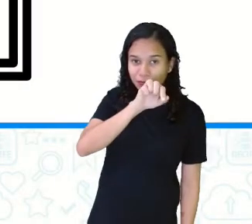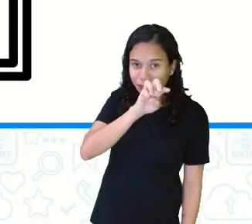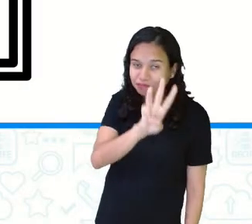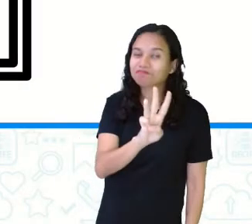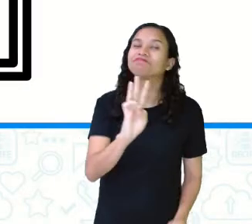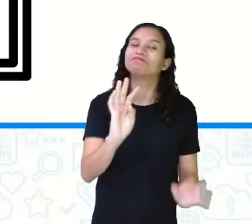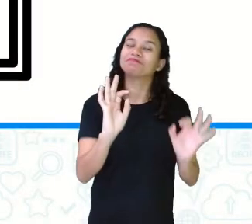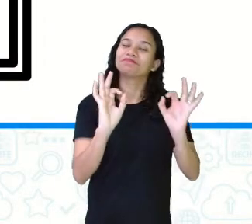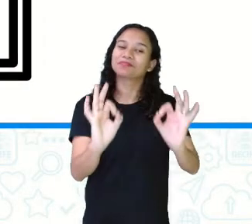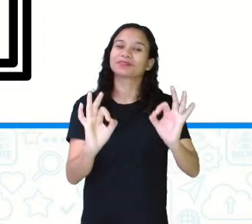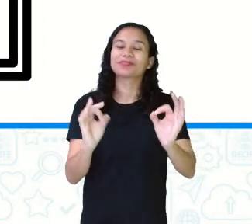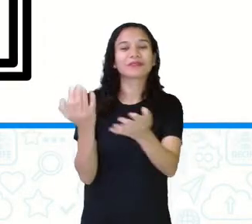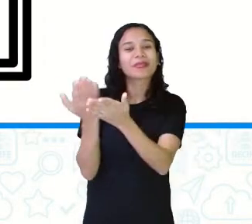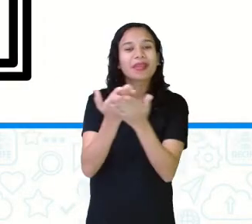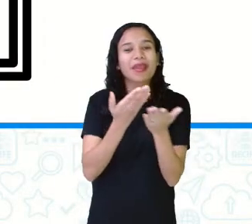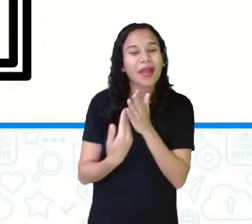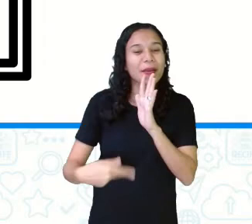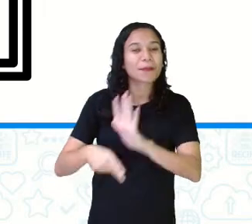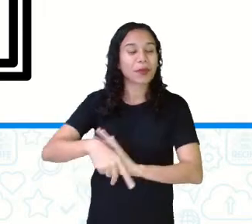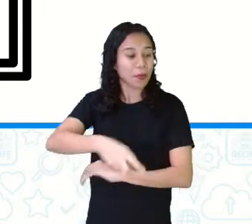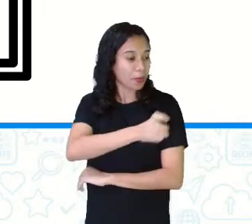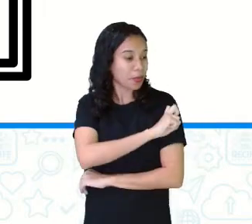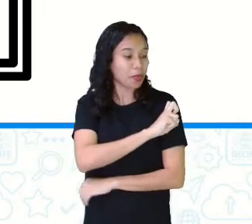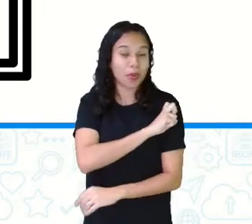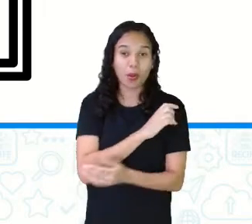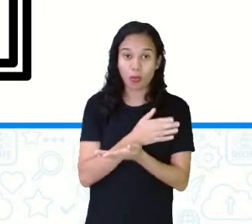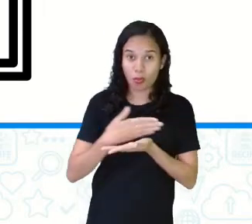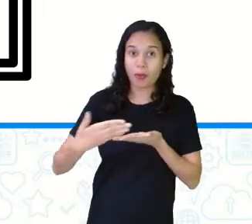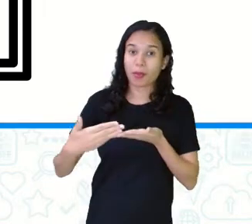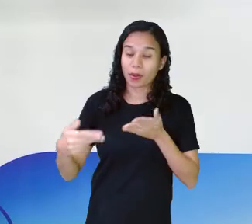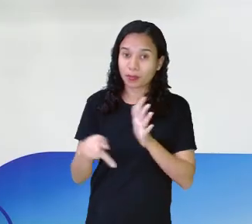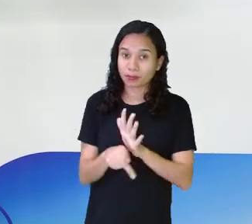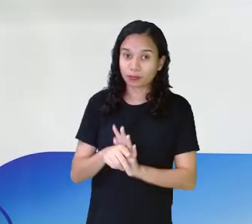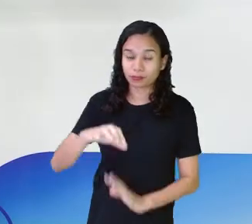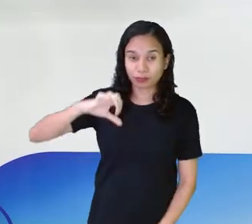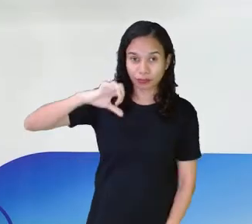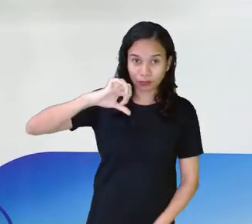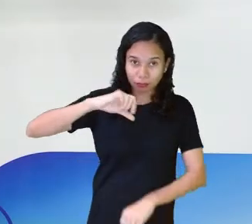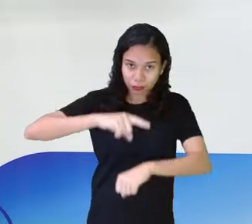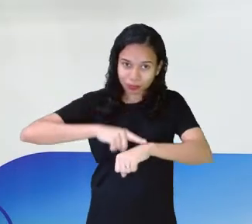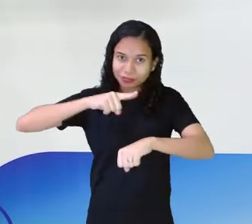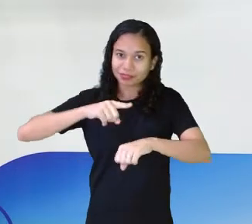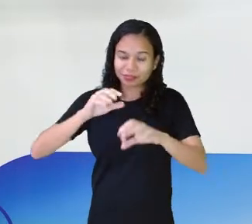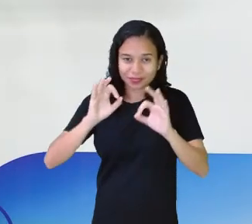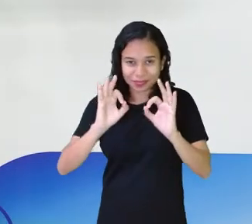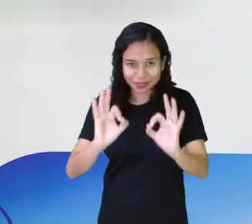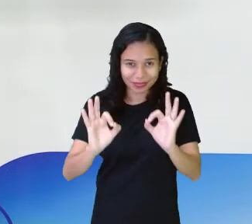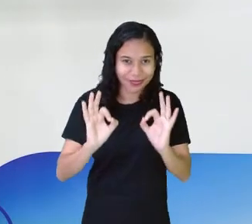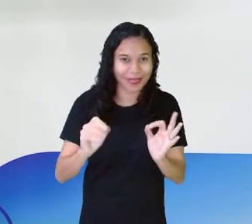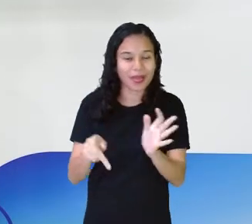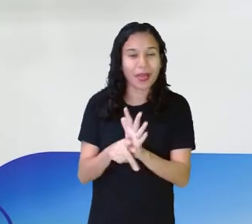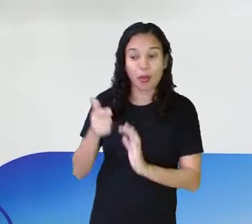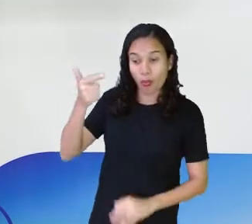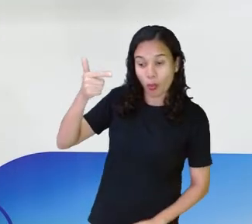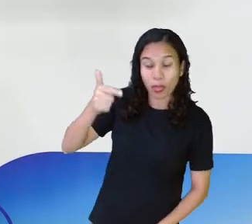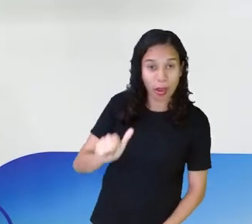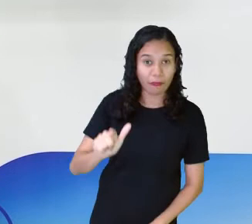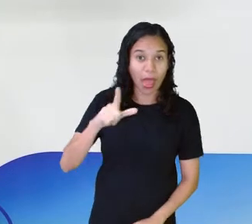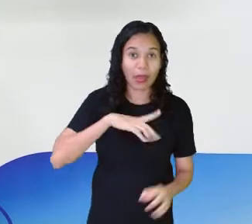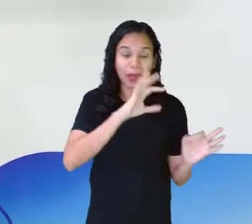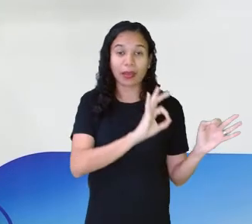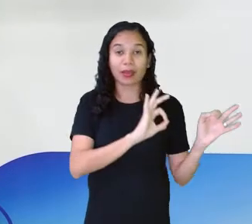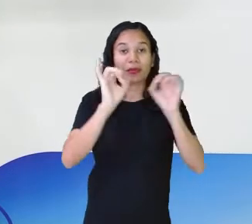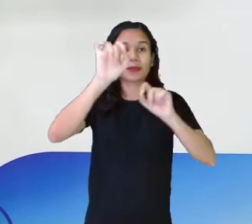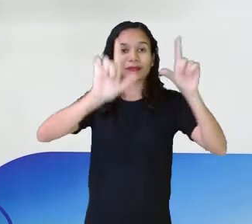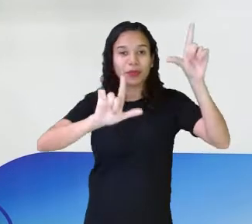22.3, não é isso? As aulas do 5º ano começam a partir das 9 horas, isso mesmo. A reprise, ela